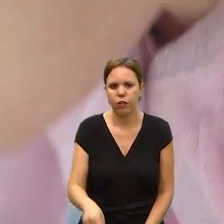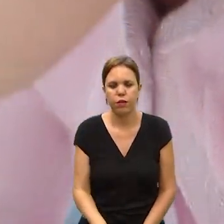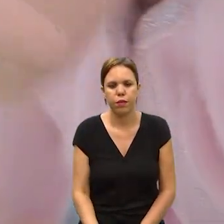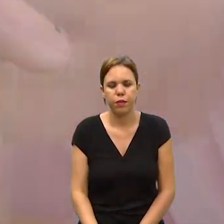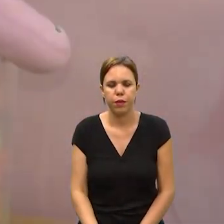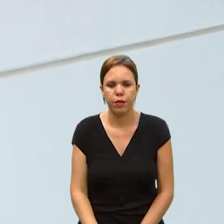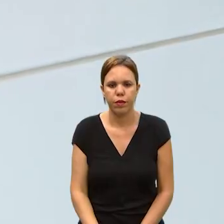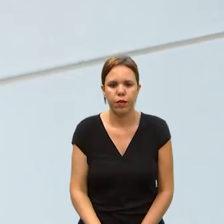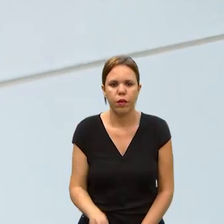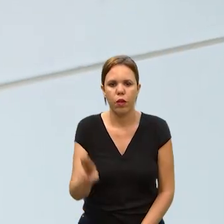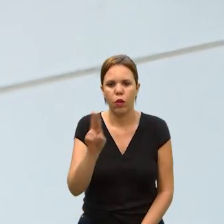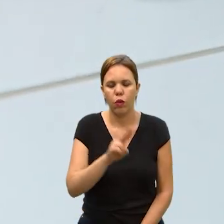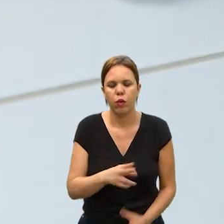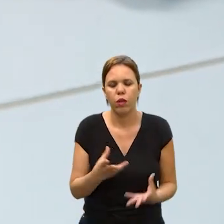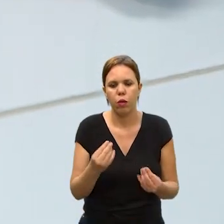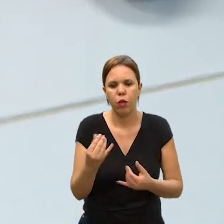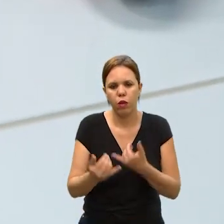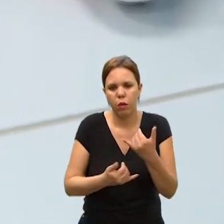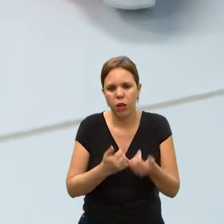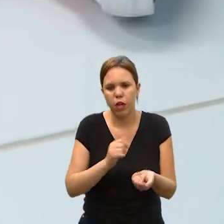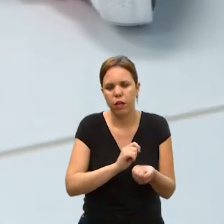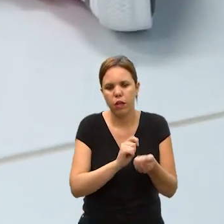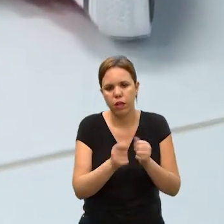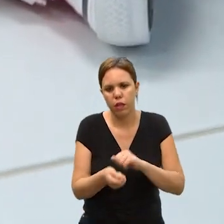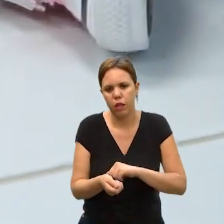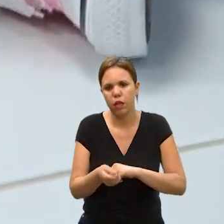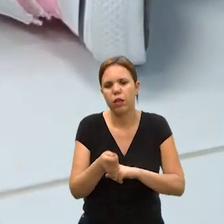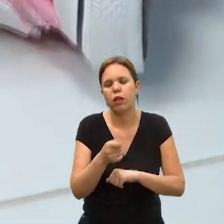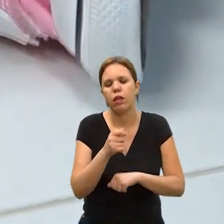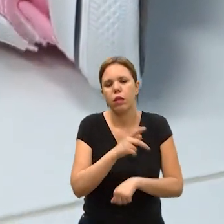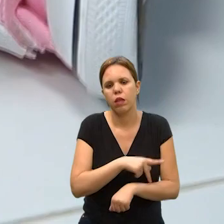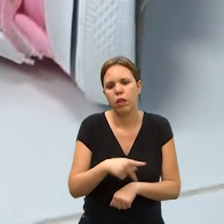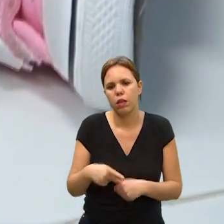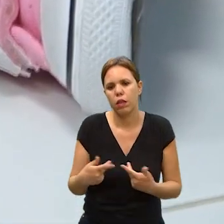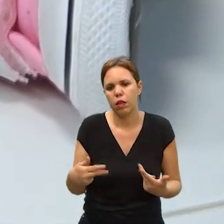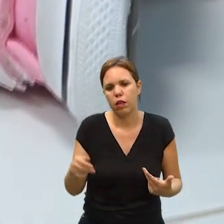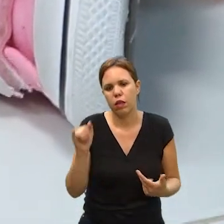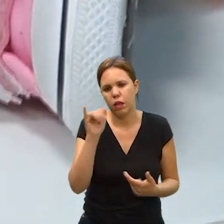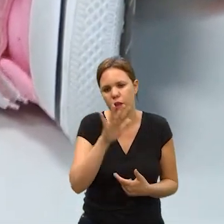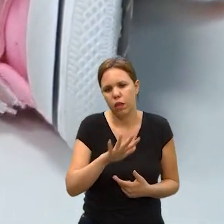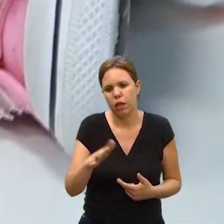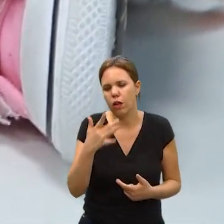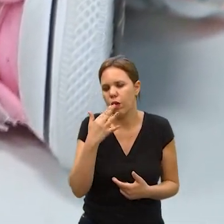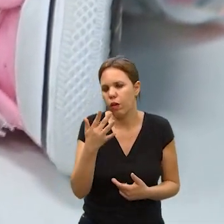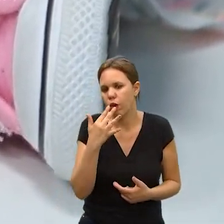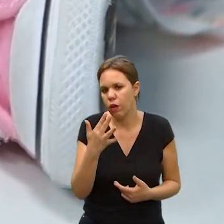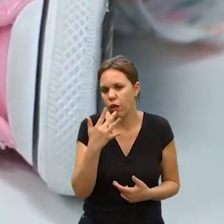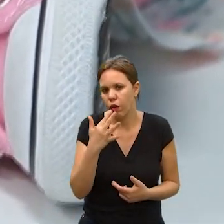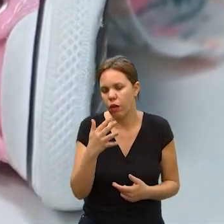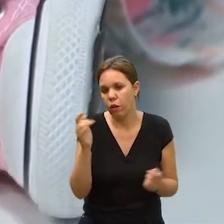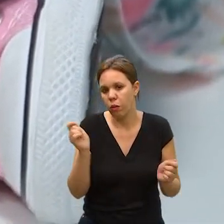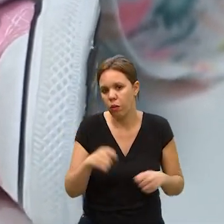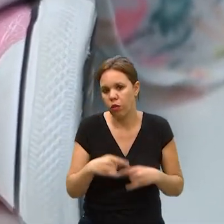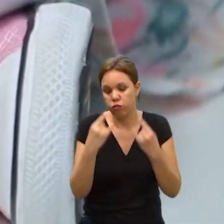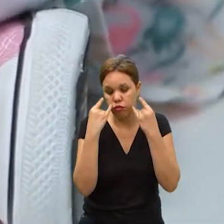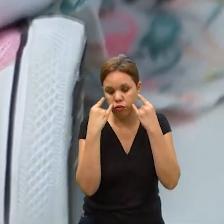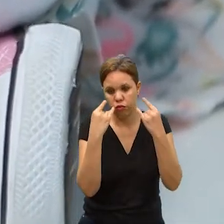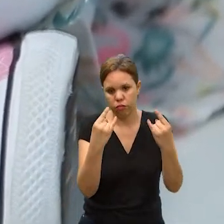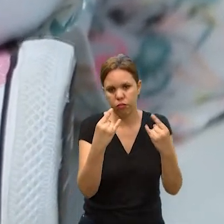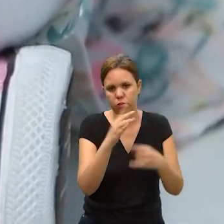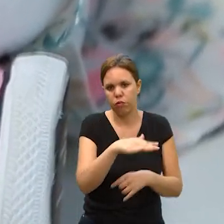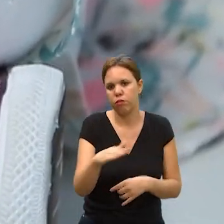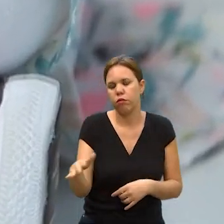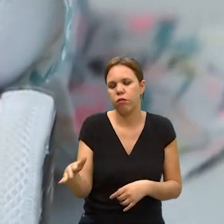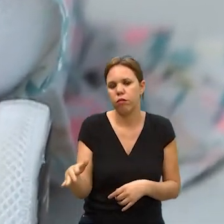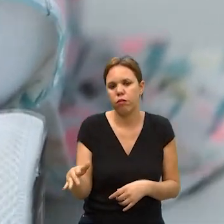Elefante. A gente usa muito lúdico, muitos brinquedos, muita coisa colorida, para poder chamar a